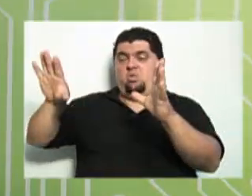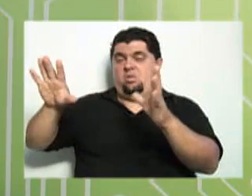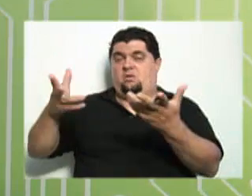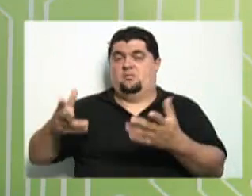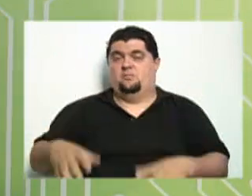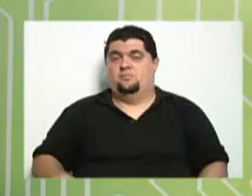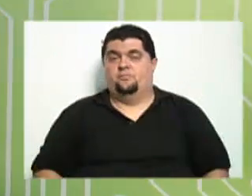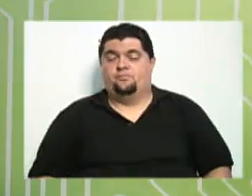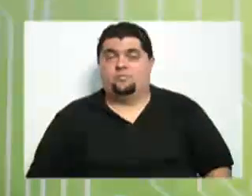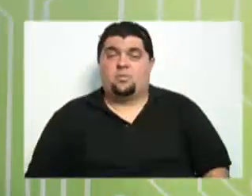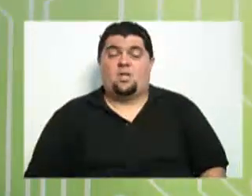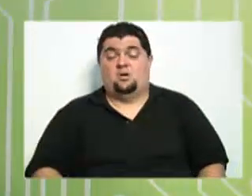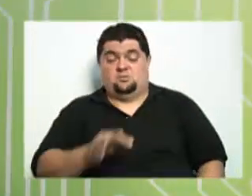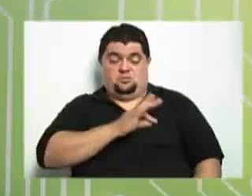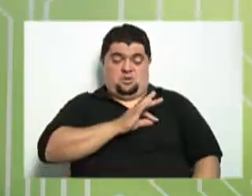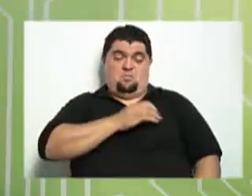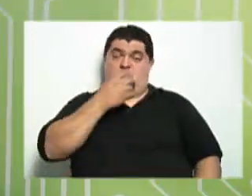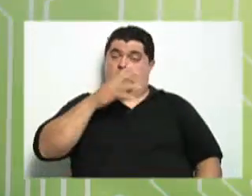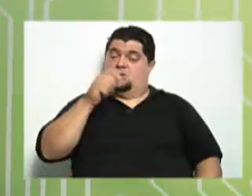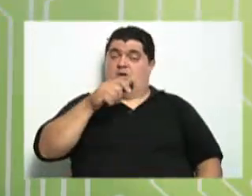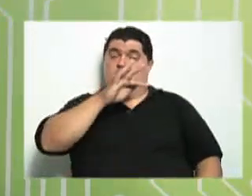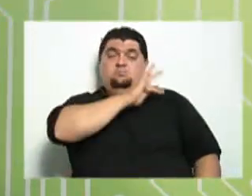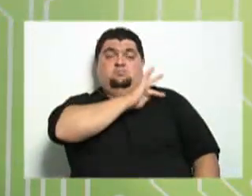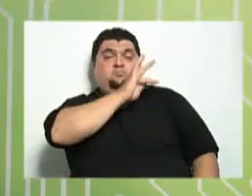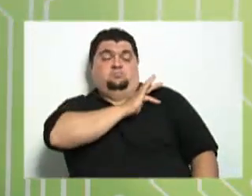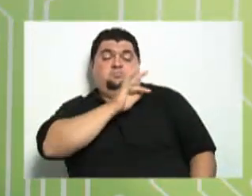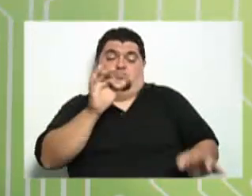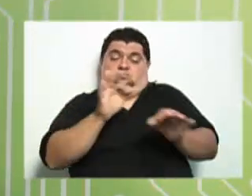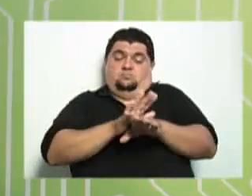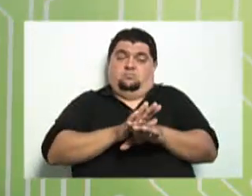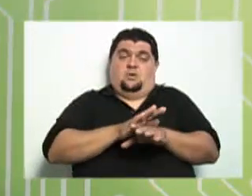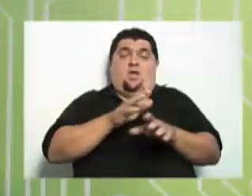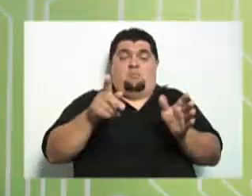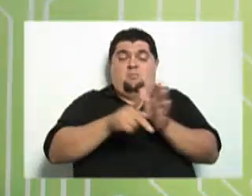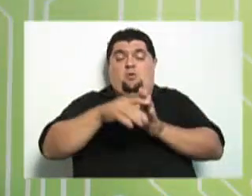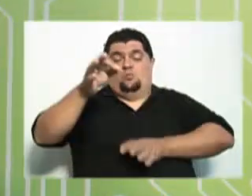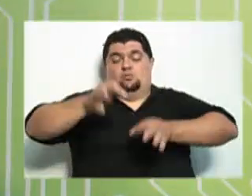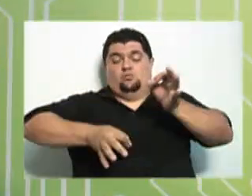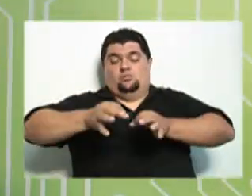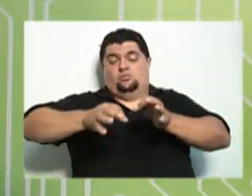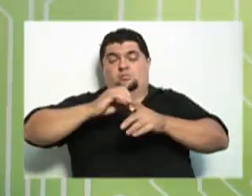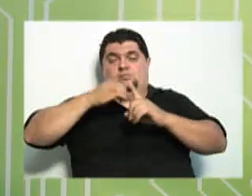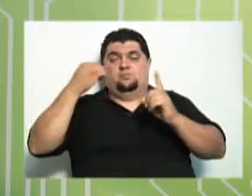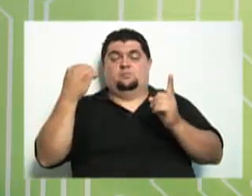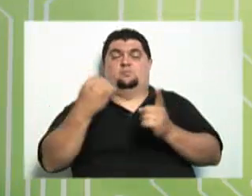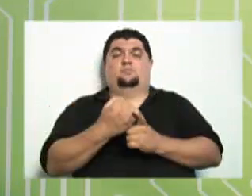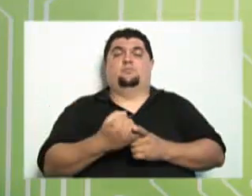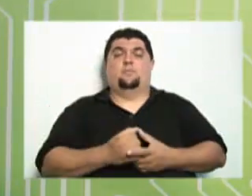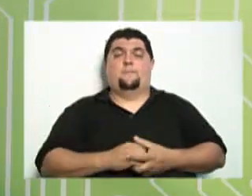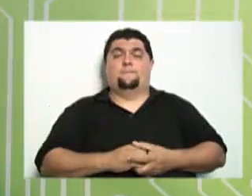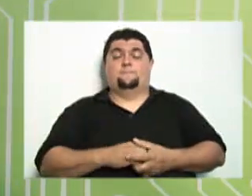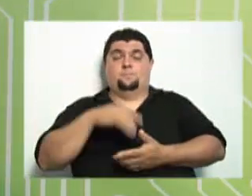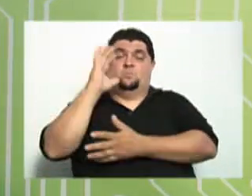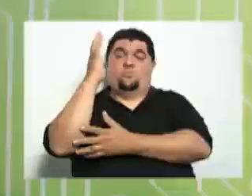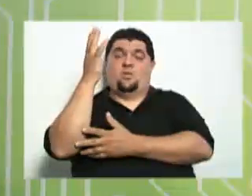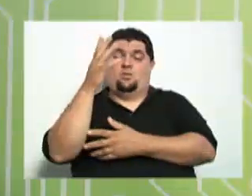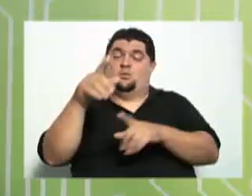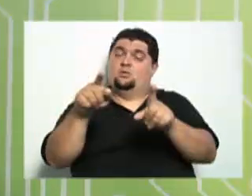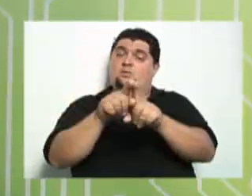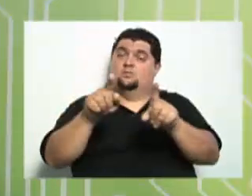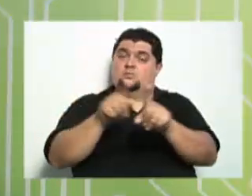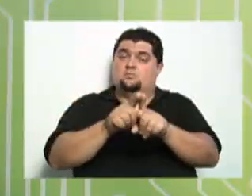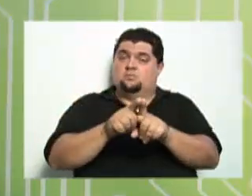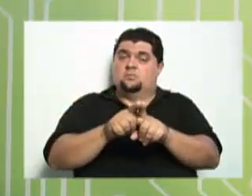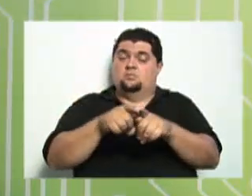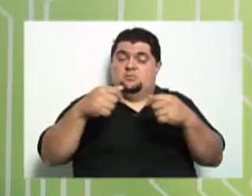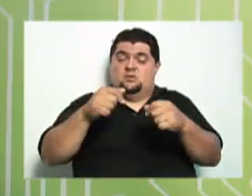de ter uma faculdade ou não. Tudo isso está ligado à questão de justiça social. A questão do ambiental, nós falamos sobre ser